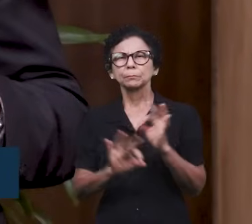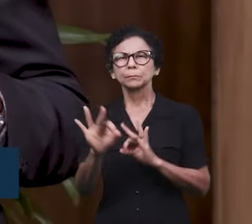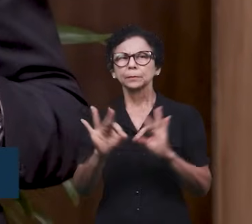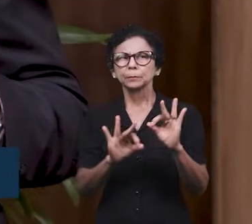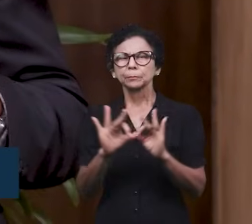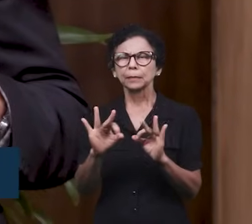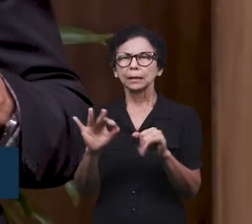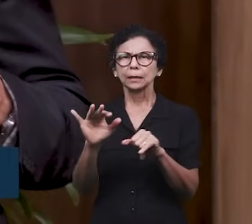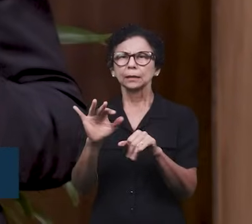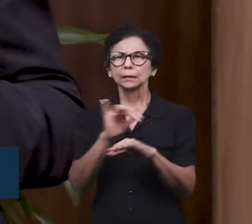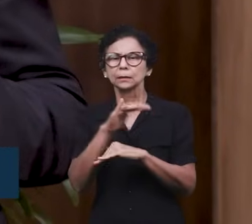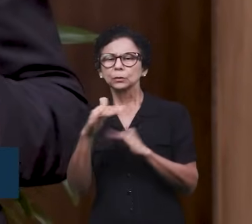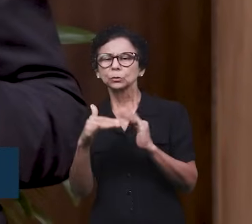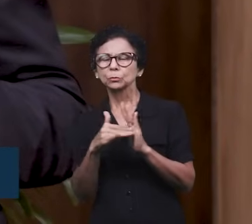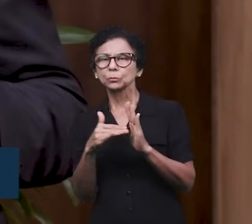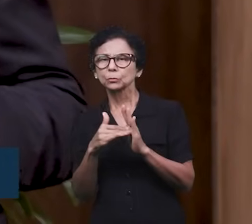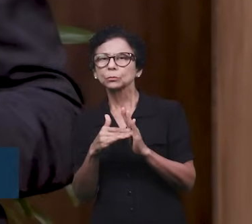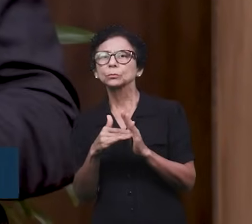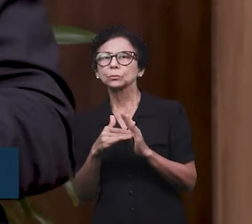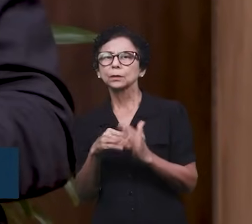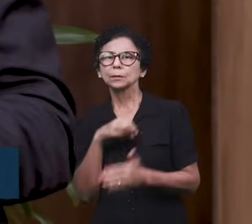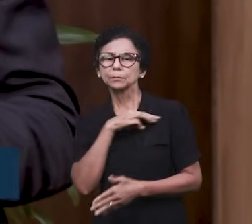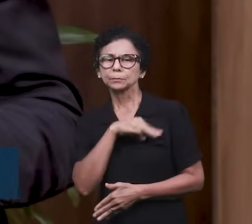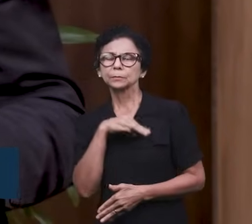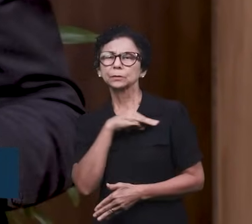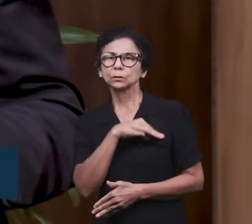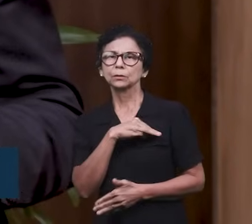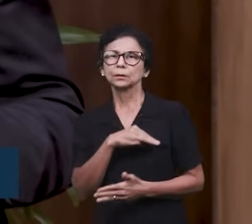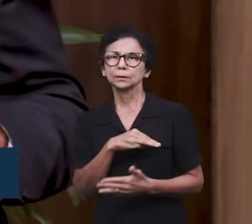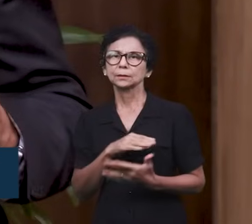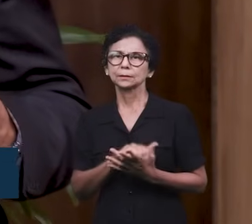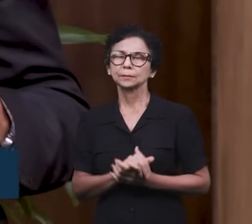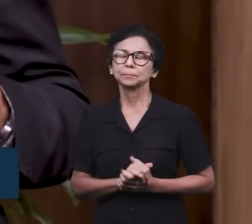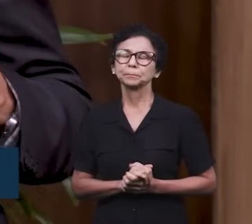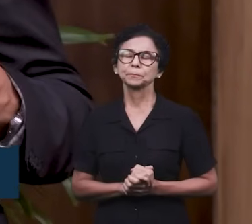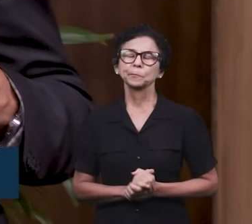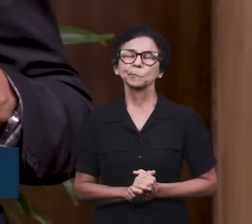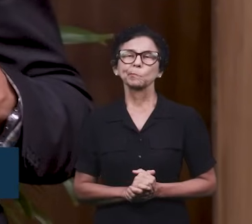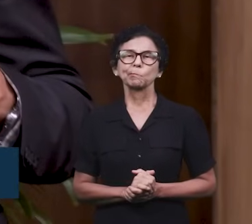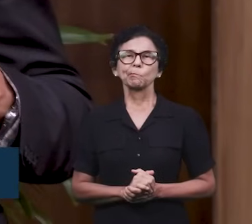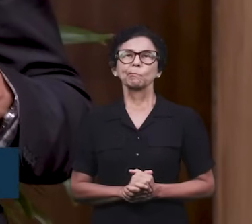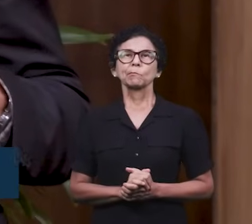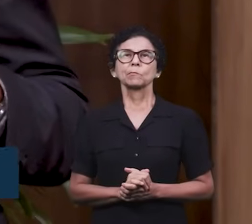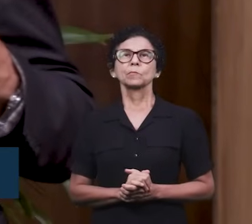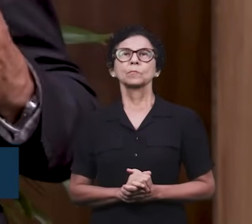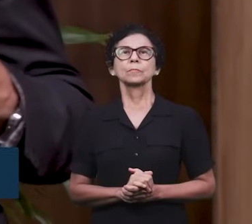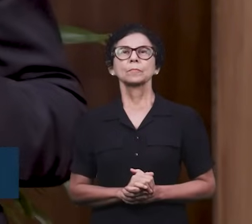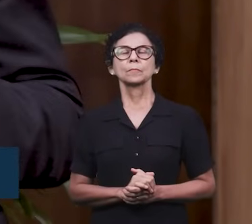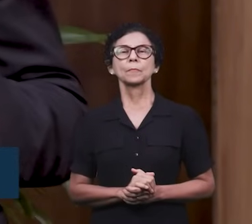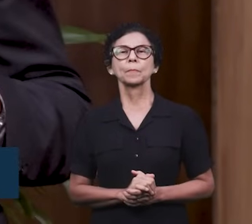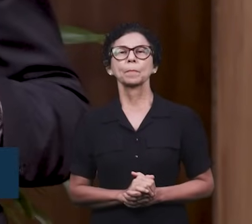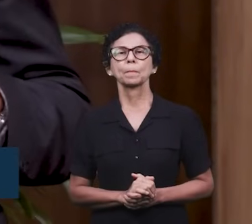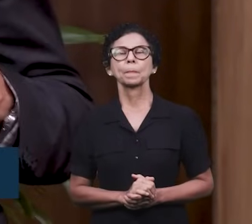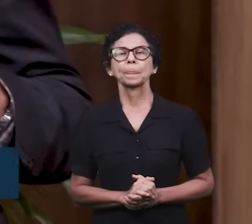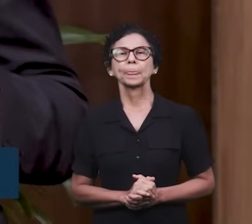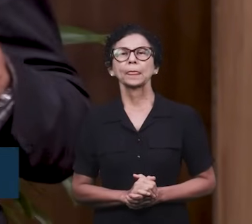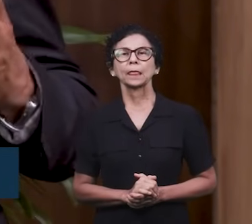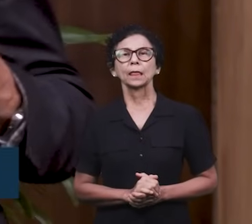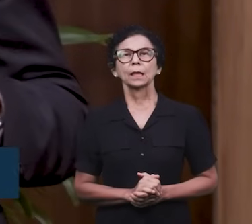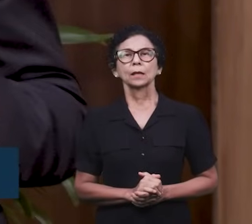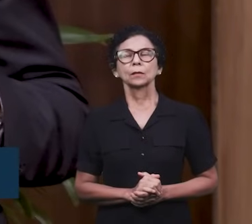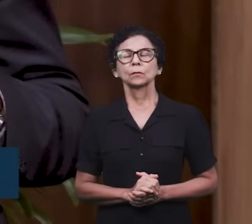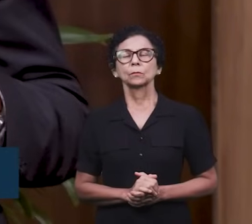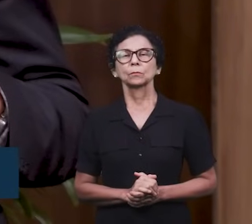Então, nós temos aqui uma pergunta para o pastor João Cidade, de um dos nossos ouvintes